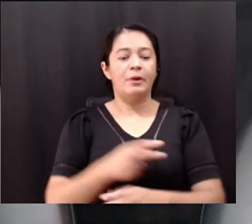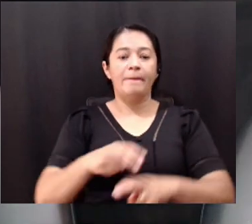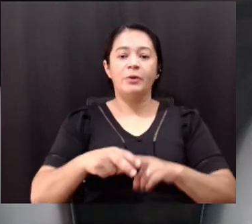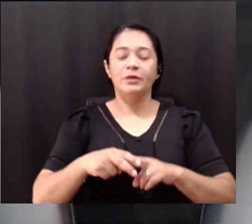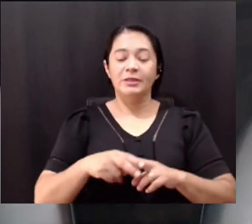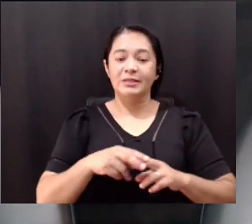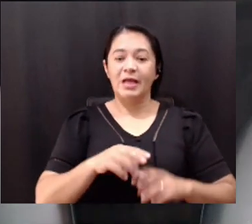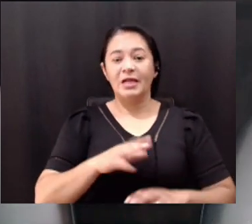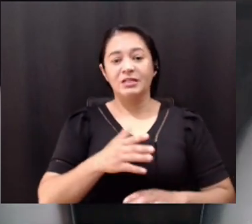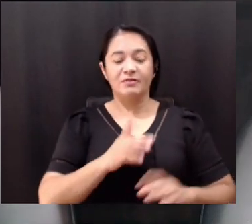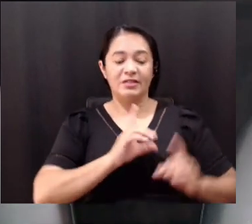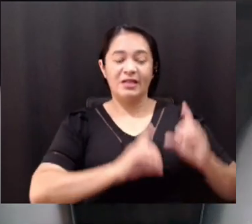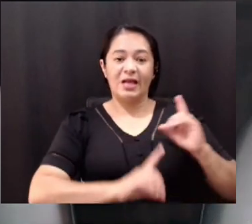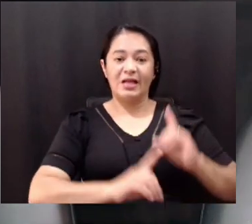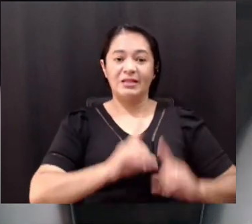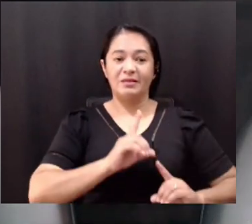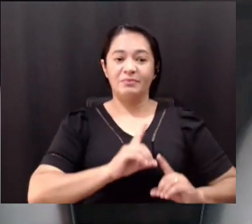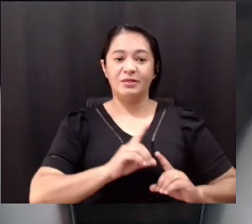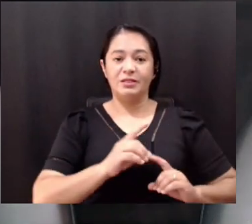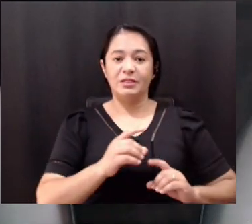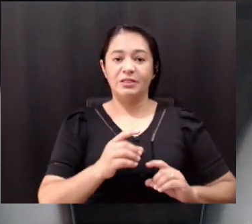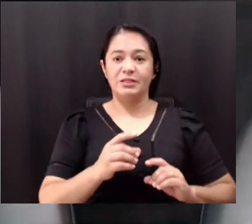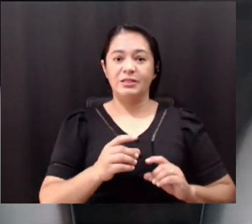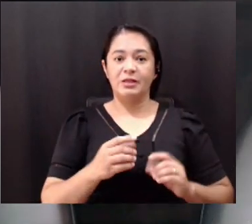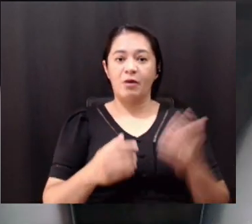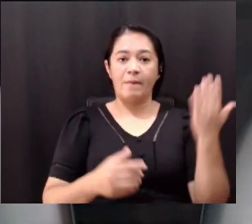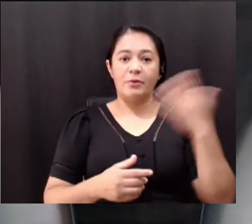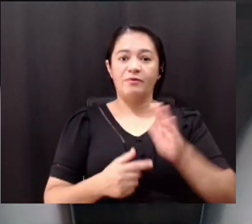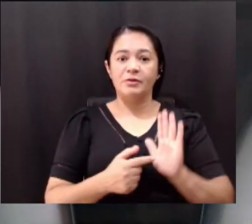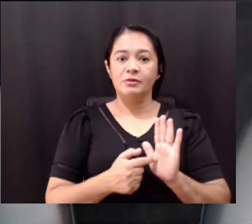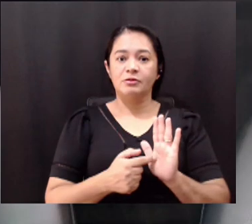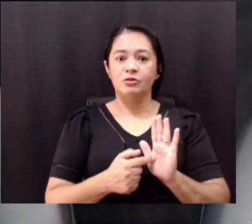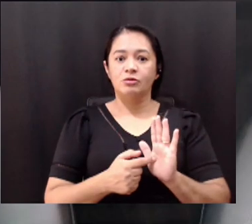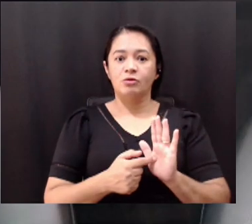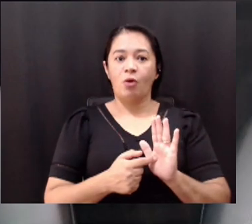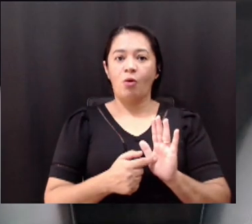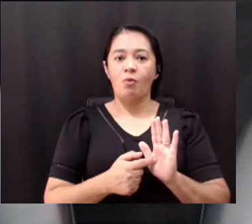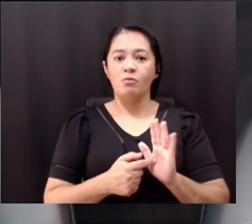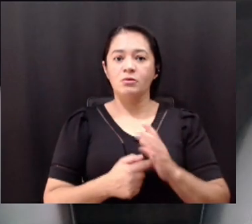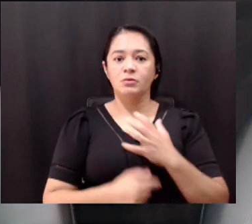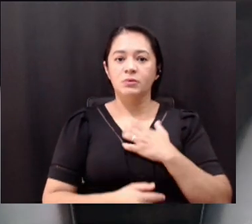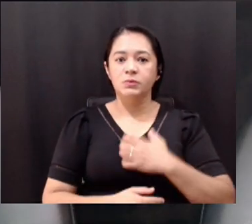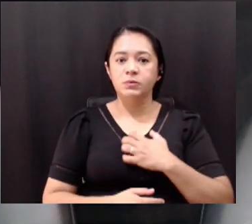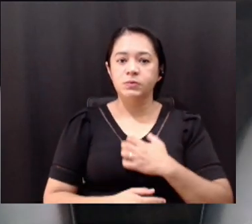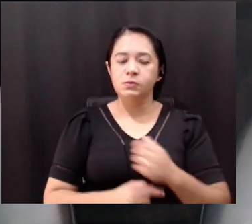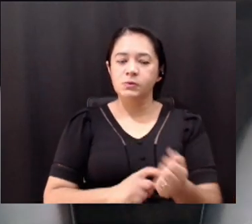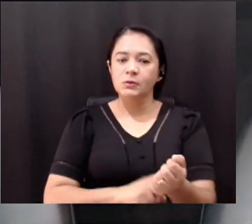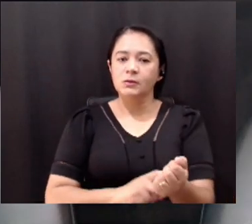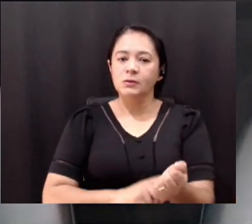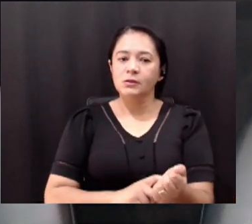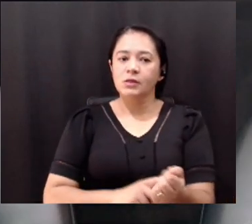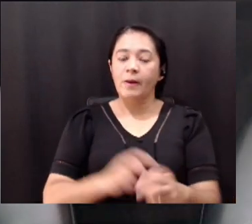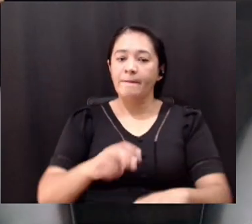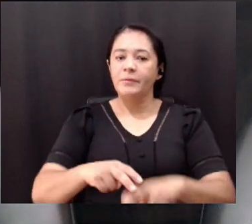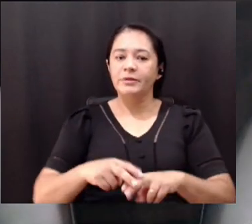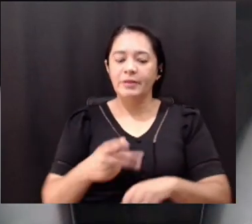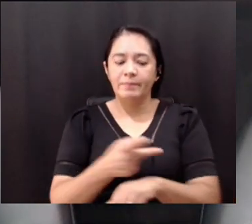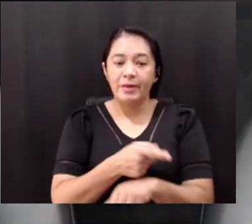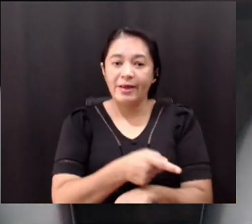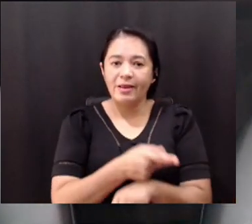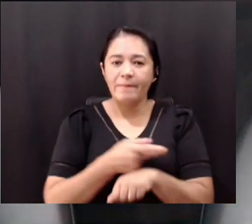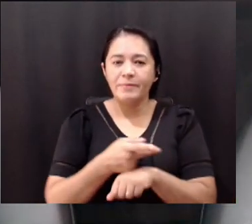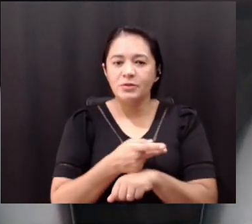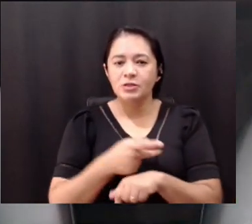se mostrar com uma raiva, com uma irritação, e com isso a pessoa vai por uma busca maior de trabalho, que é